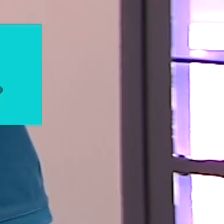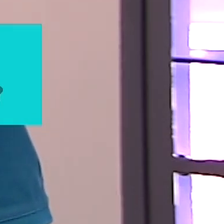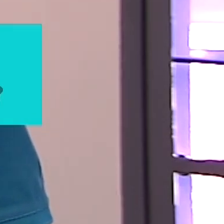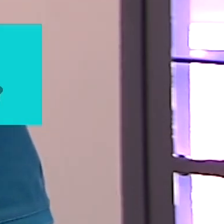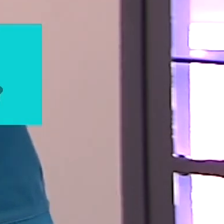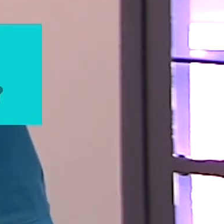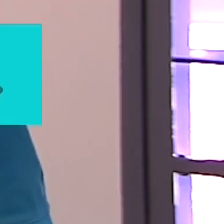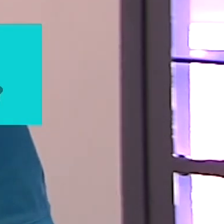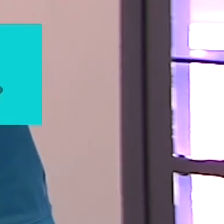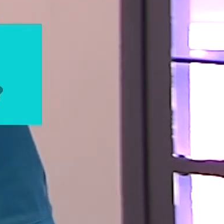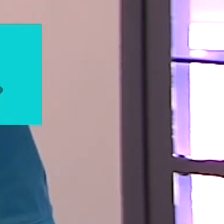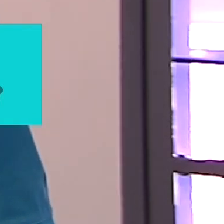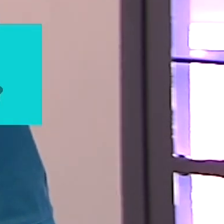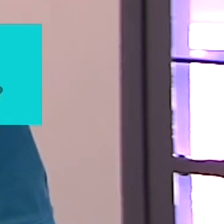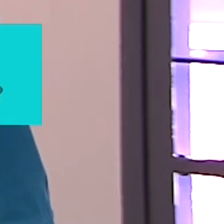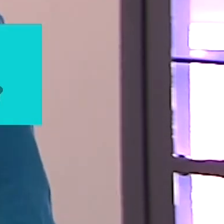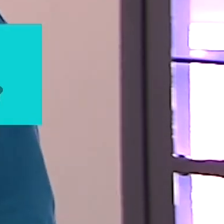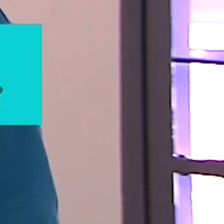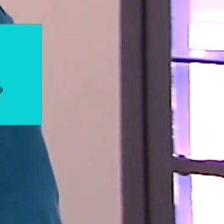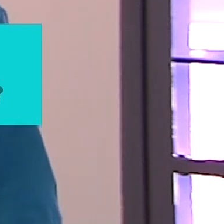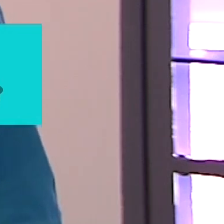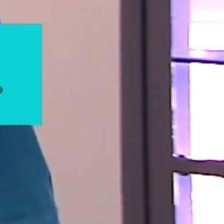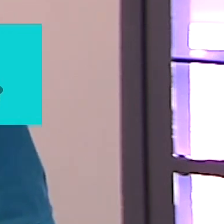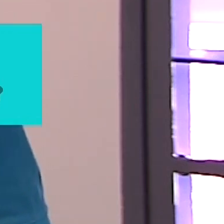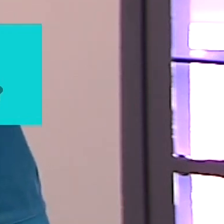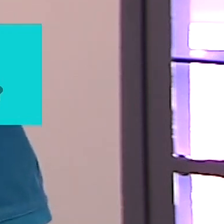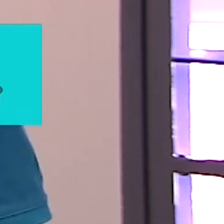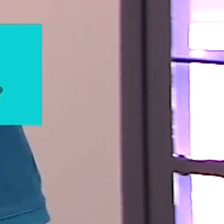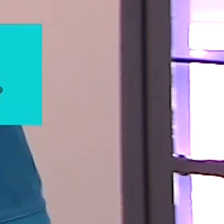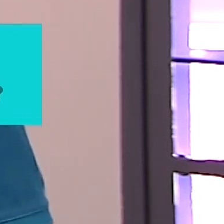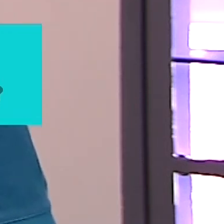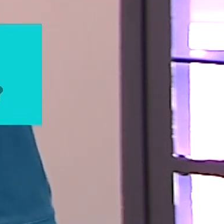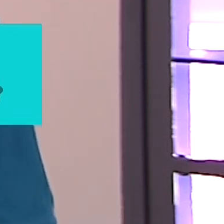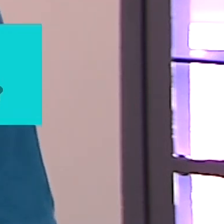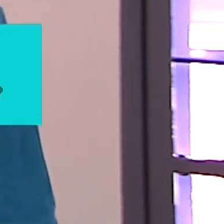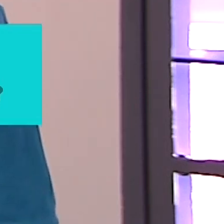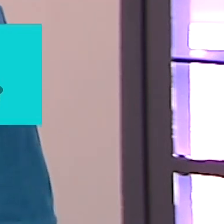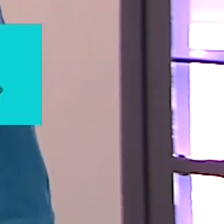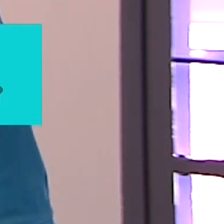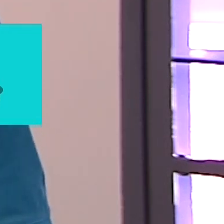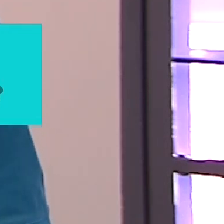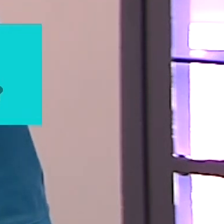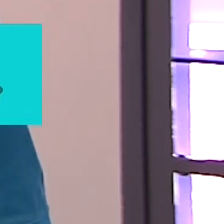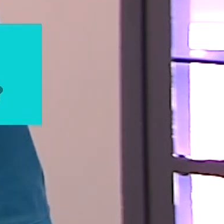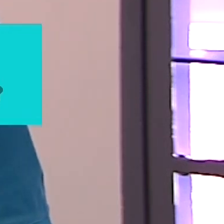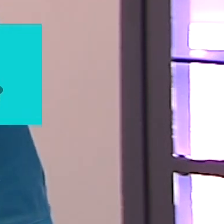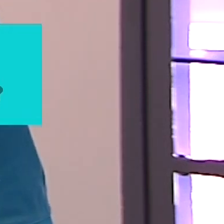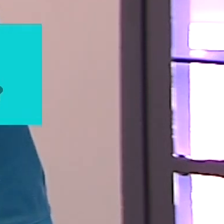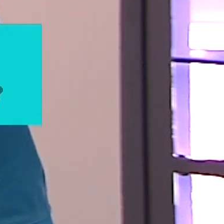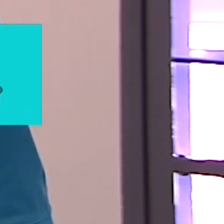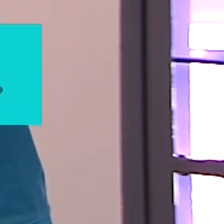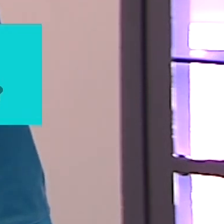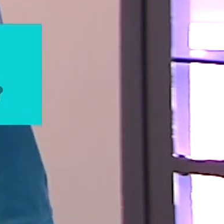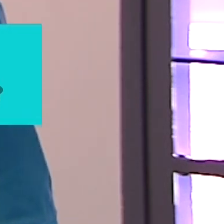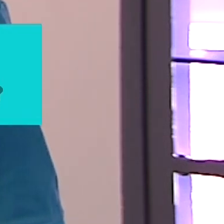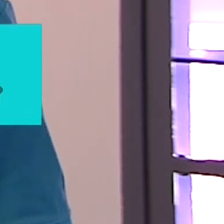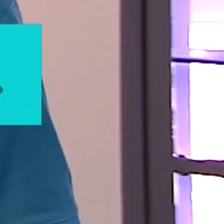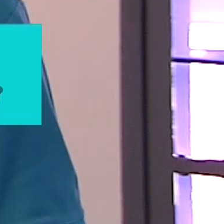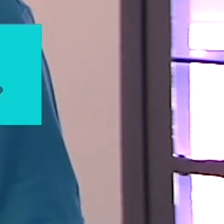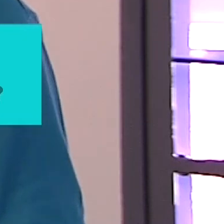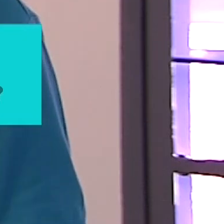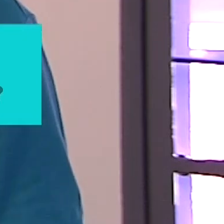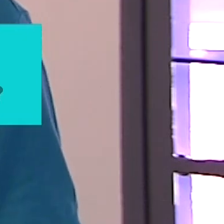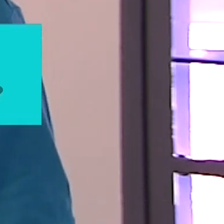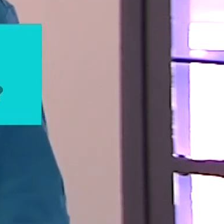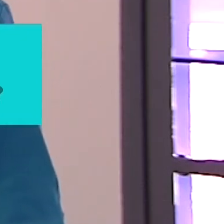eu fazer o uso de ralos em pias de cozinha, de banheiro. Todas essas são medidas preventivas importantes no sentido de